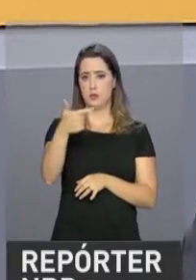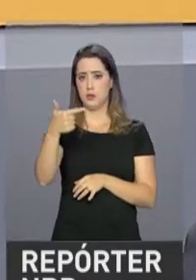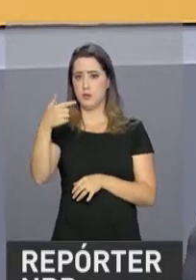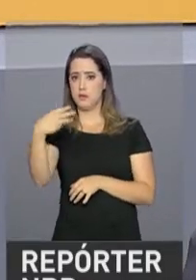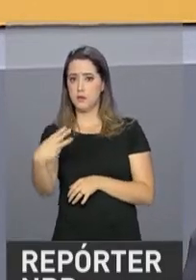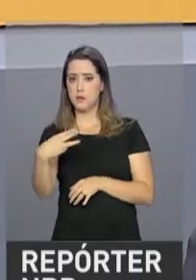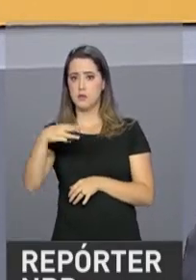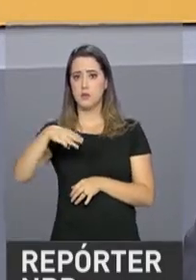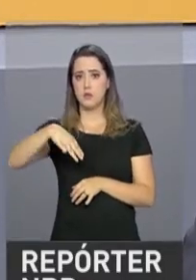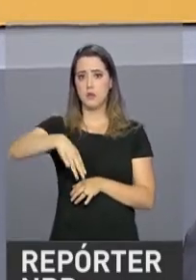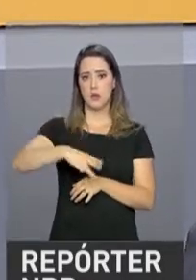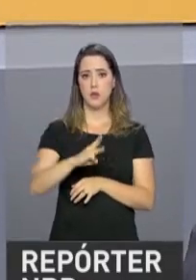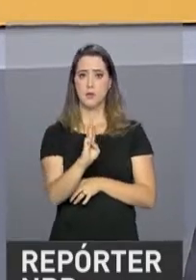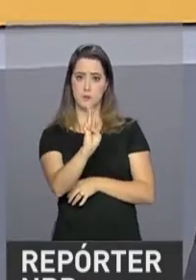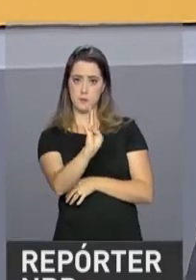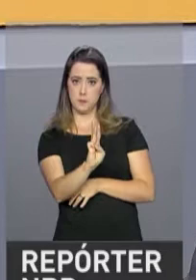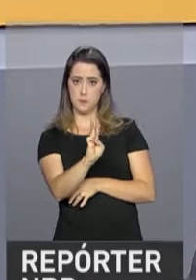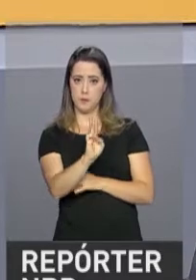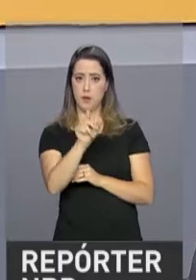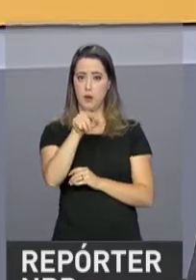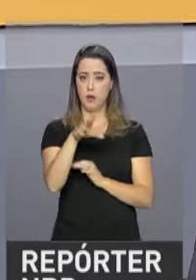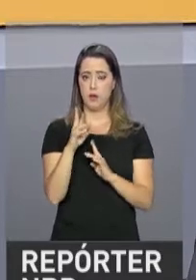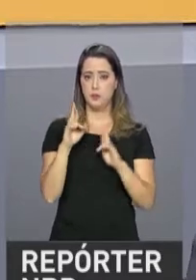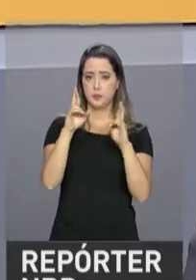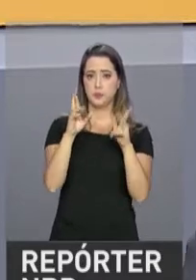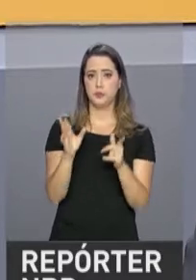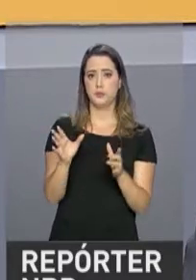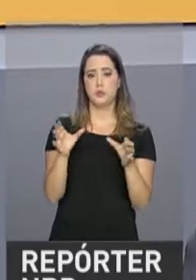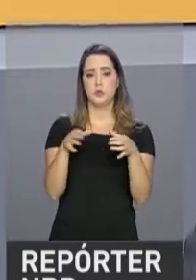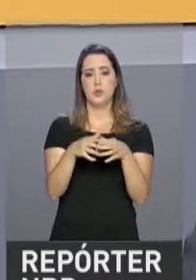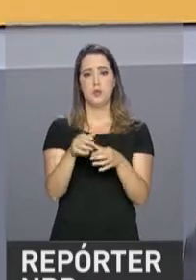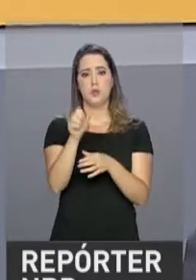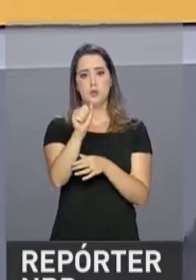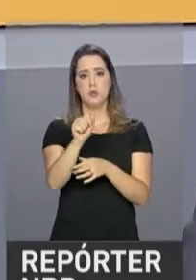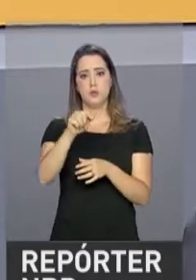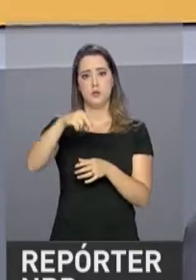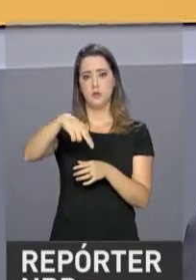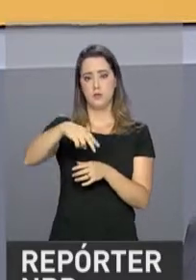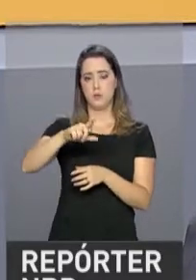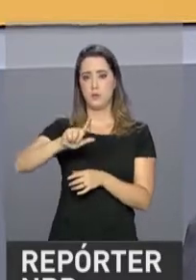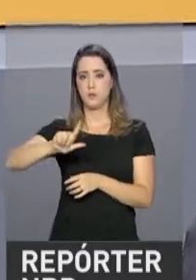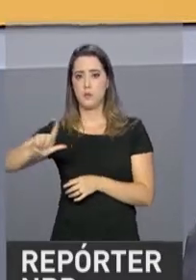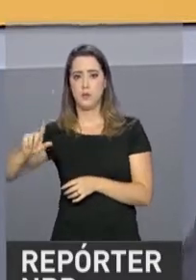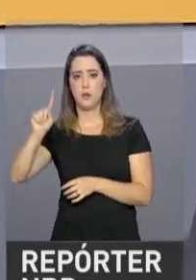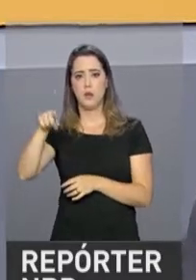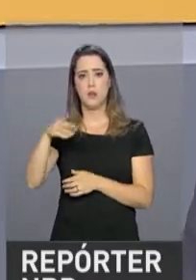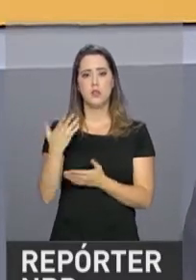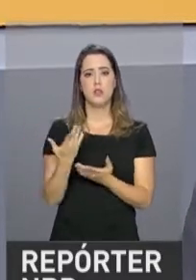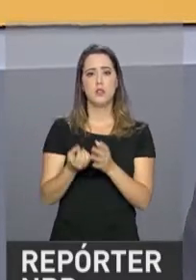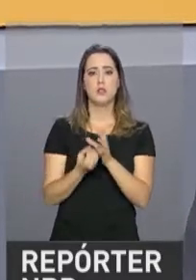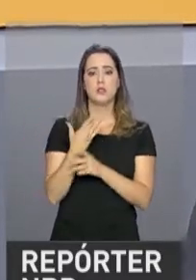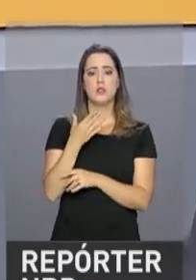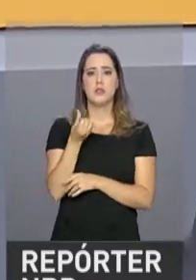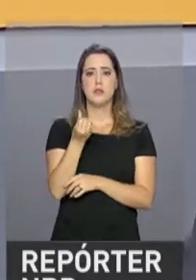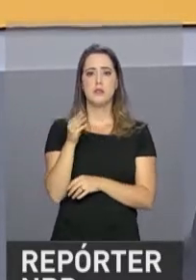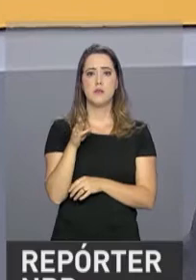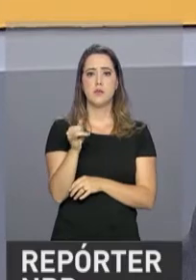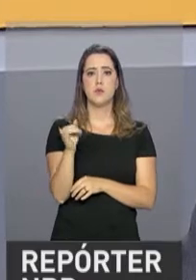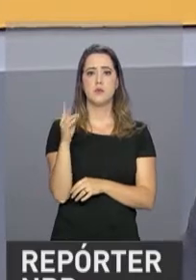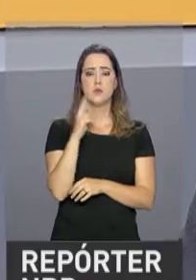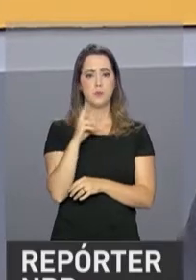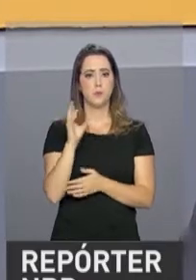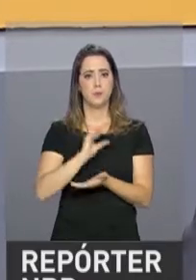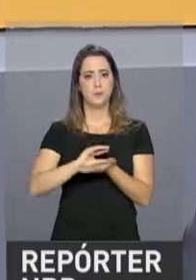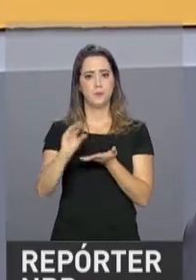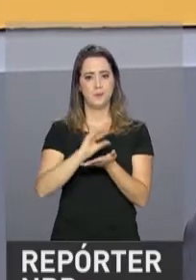12.223 megawatts. A expectativa da Agência Nacional de Energia Elétrica, a ANEEL, é de gerar 6 bilhões de reais em